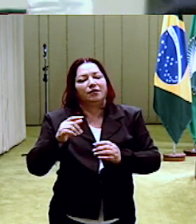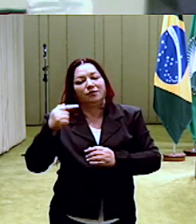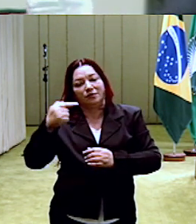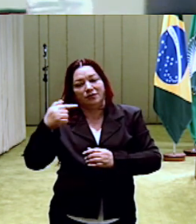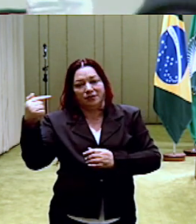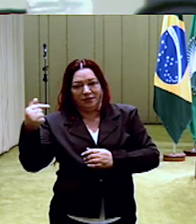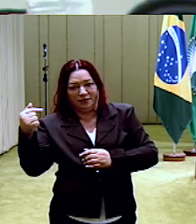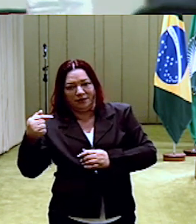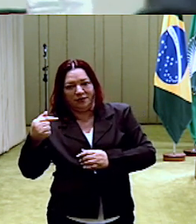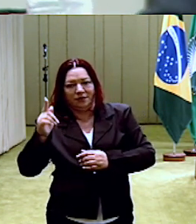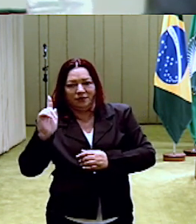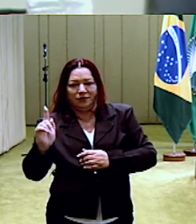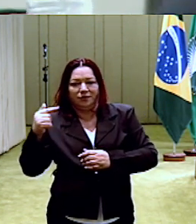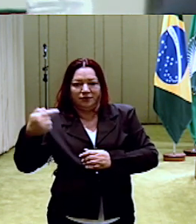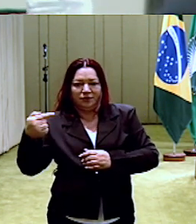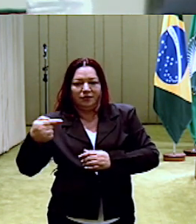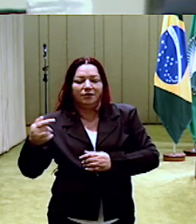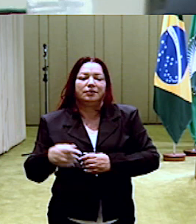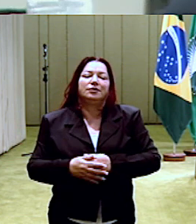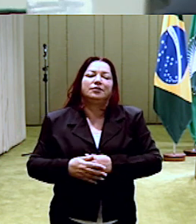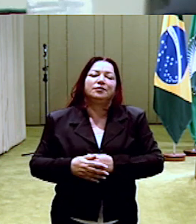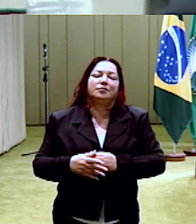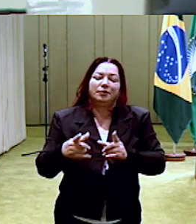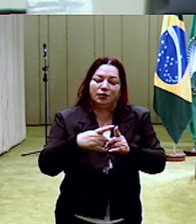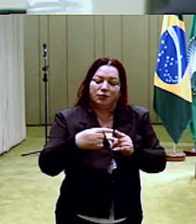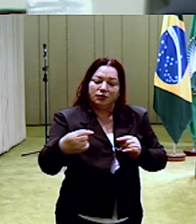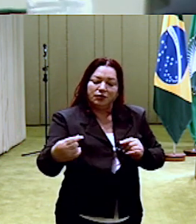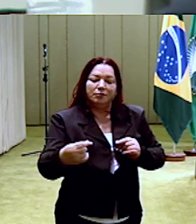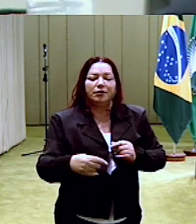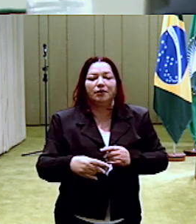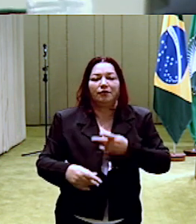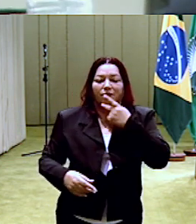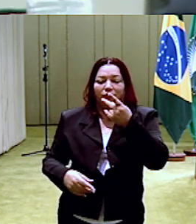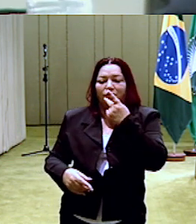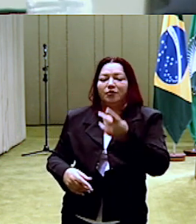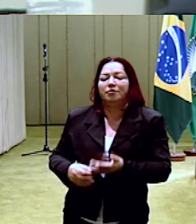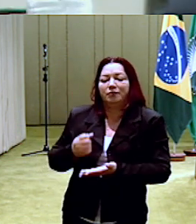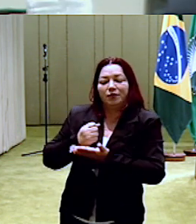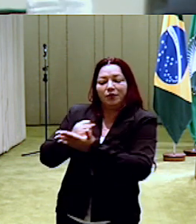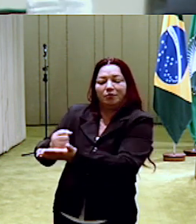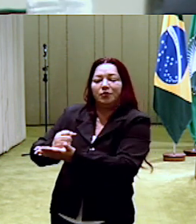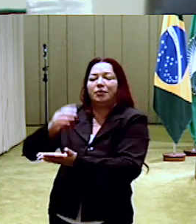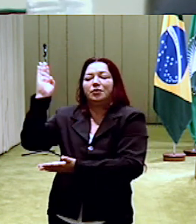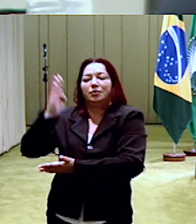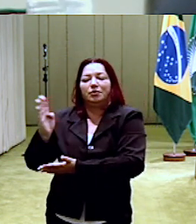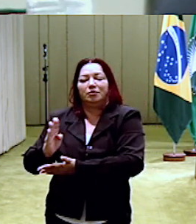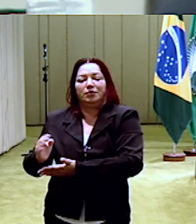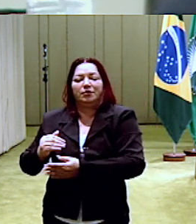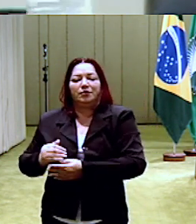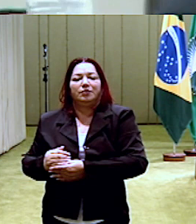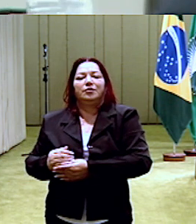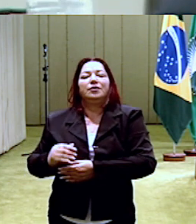no Japão, no último domingo. E nesse encontro, o presidente anunciou o apoio do Brasil à demanda da